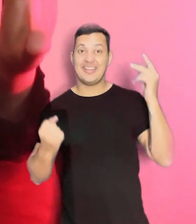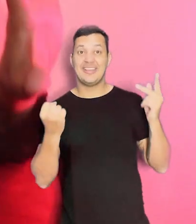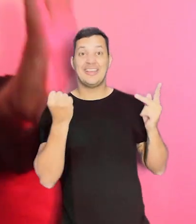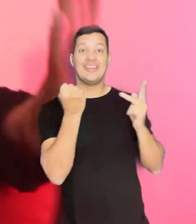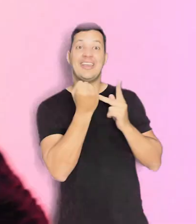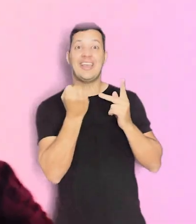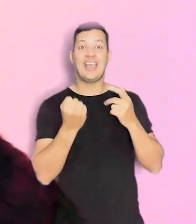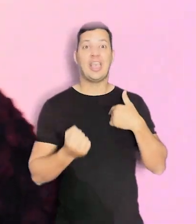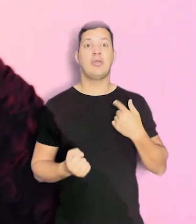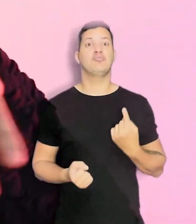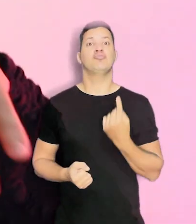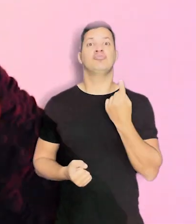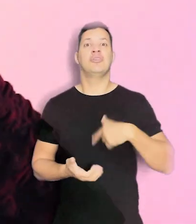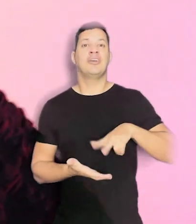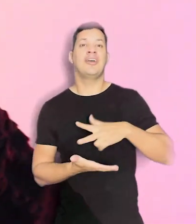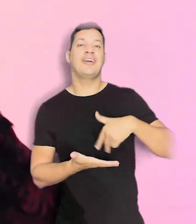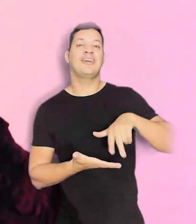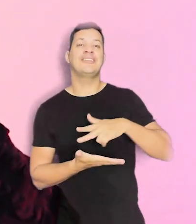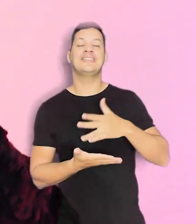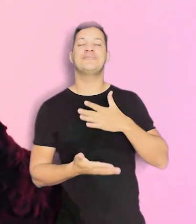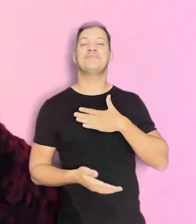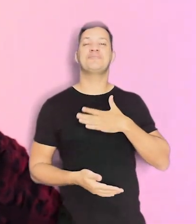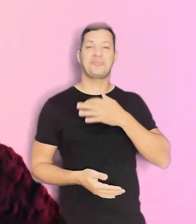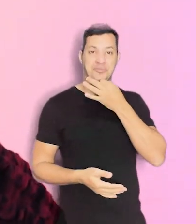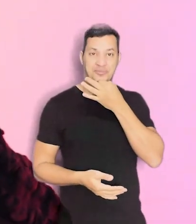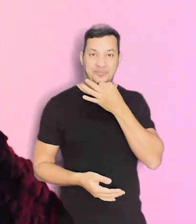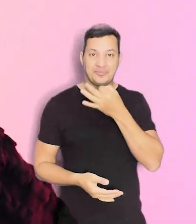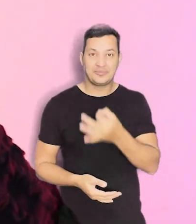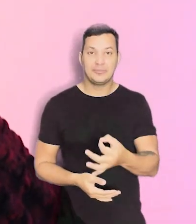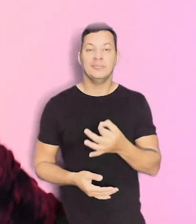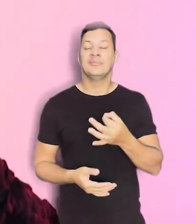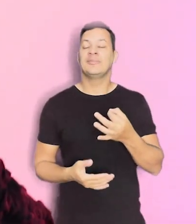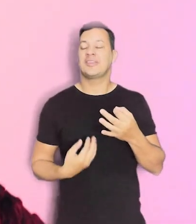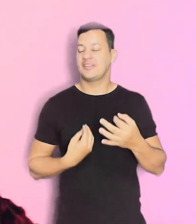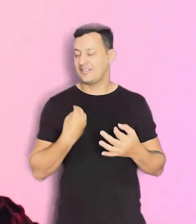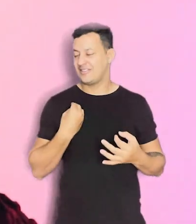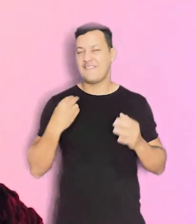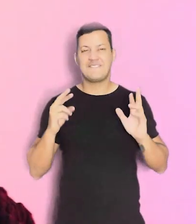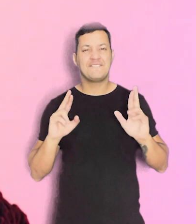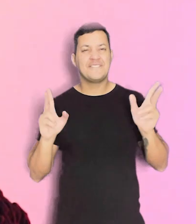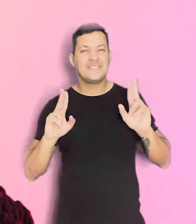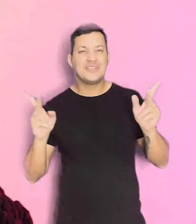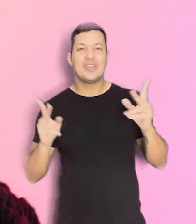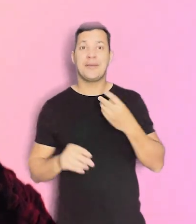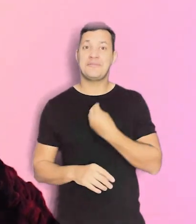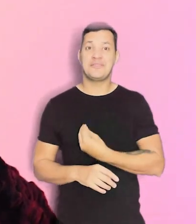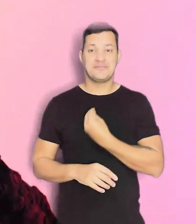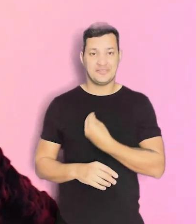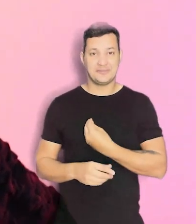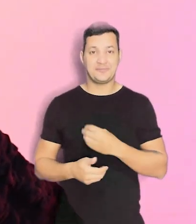eu mesmo. A dança, para mim, é um divisor de águas na minha vida.